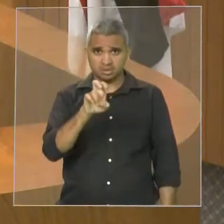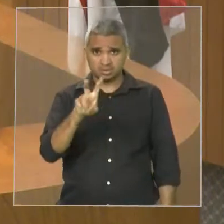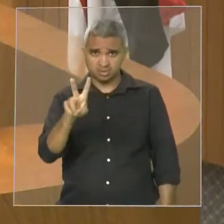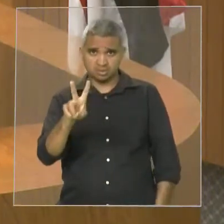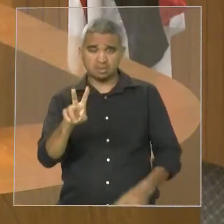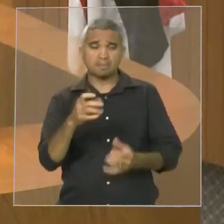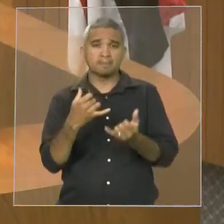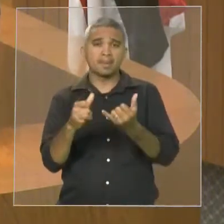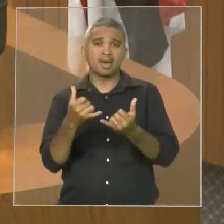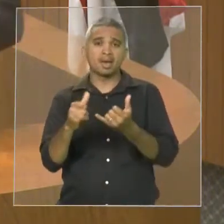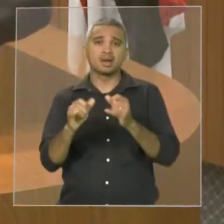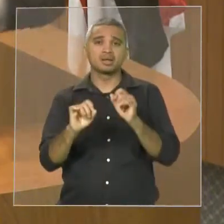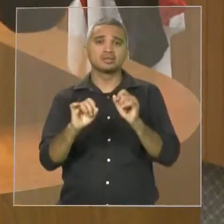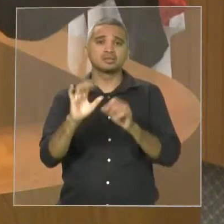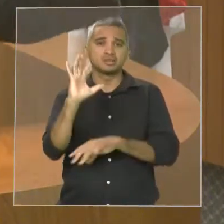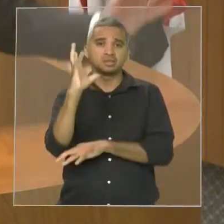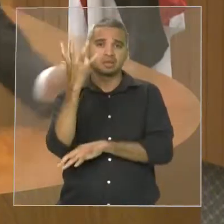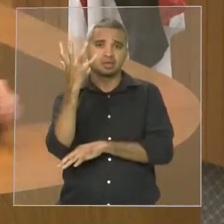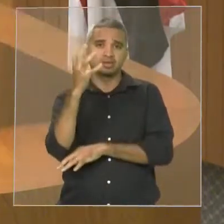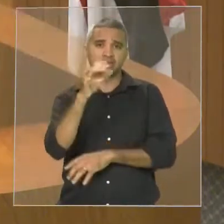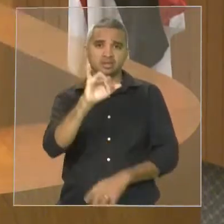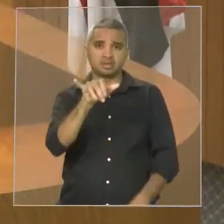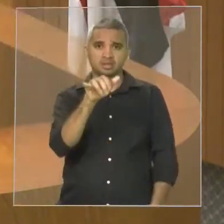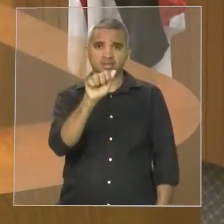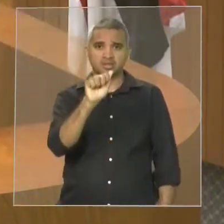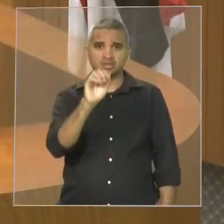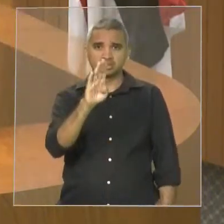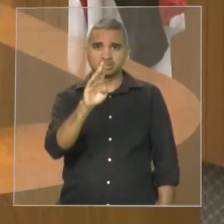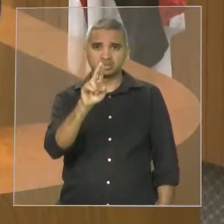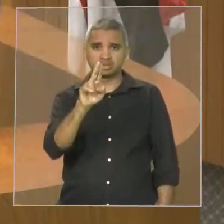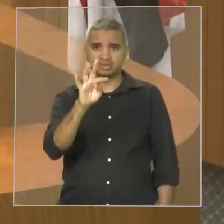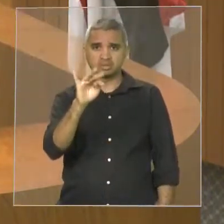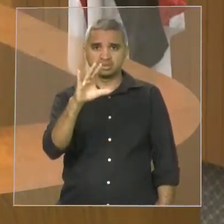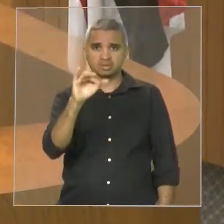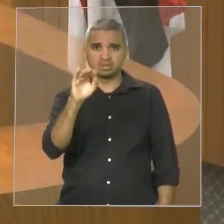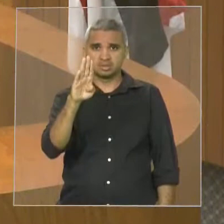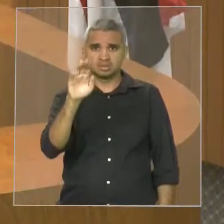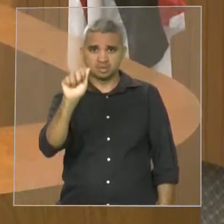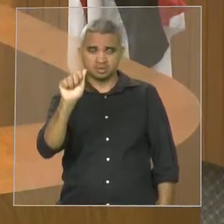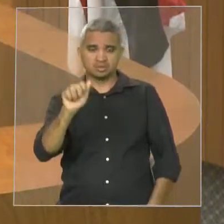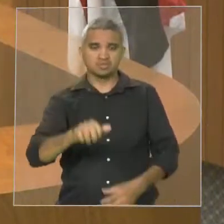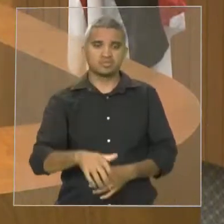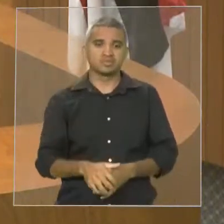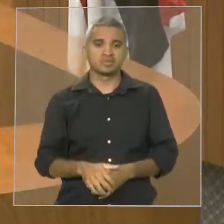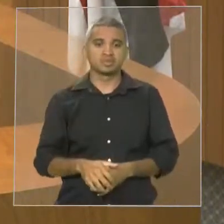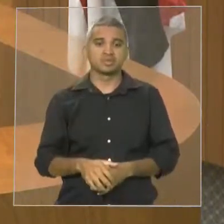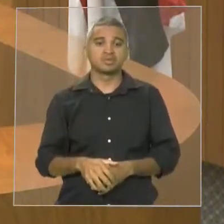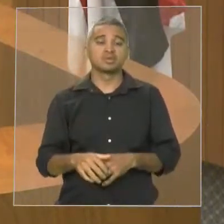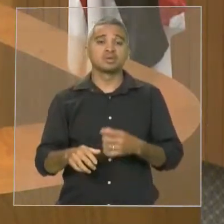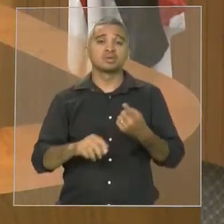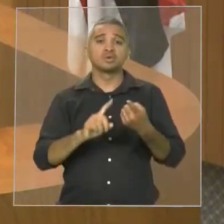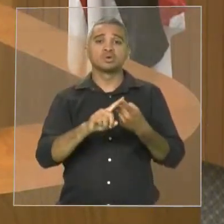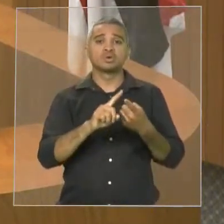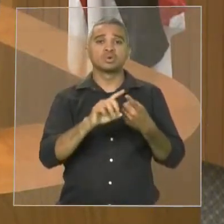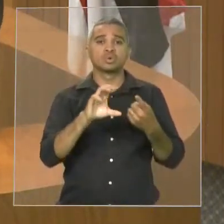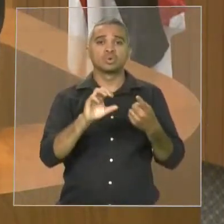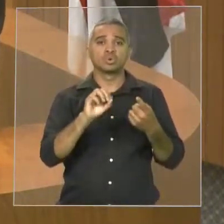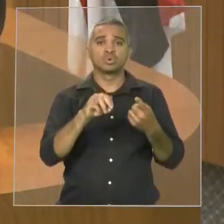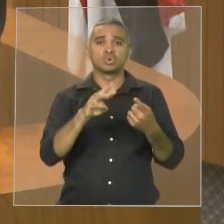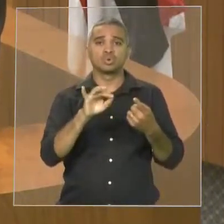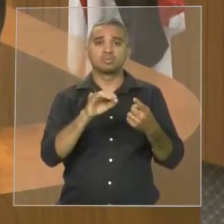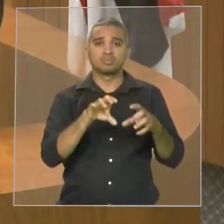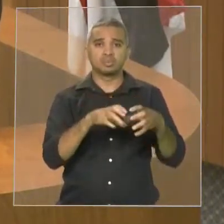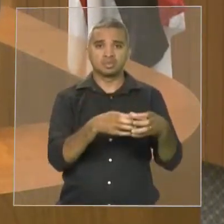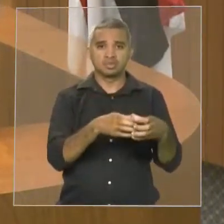deputada Graça Paz. Só vai existir ele no Maranhão assim, onde o Comitê de Investimentos não tem autonomia, onde